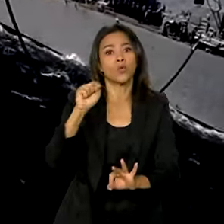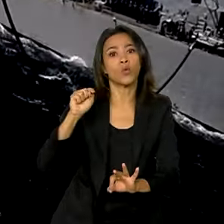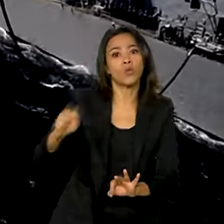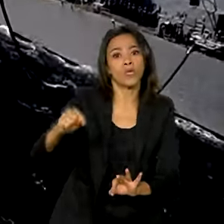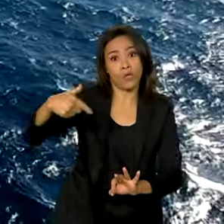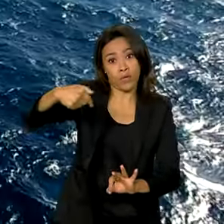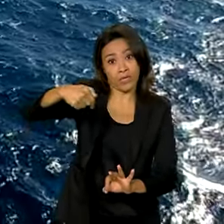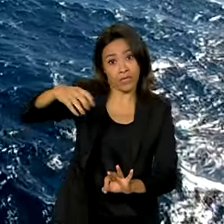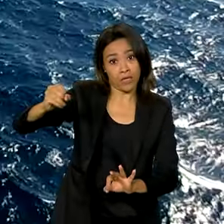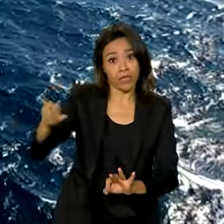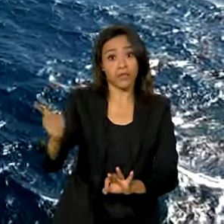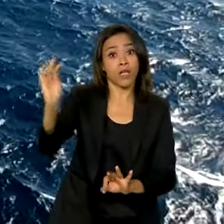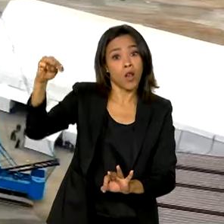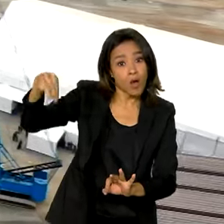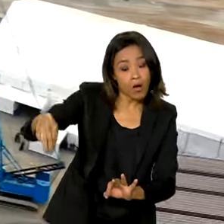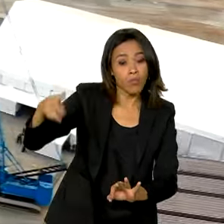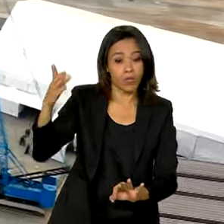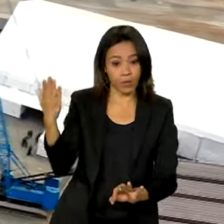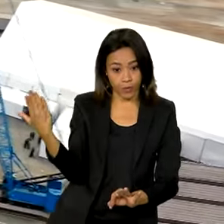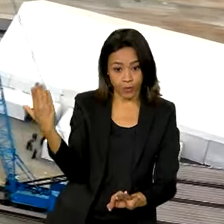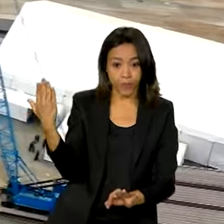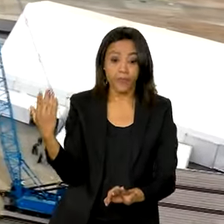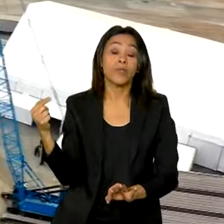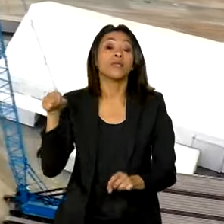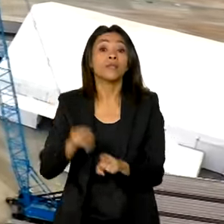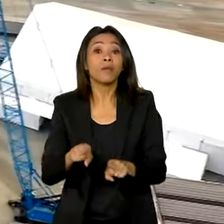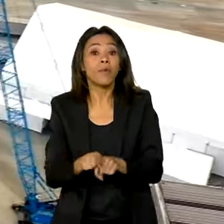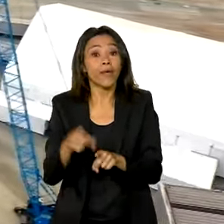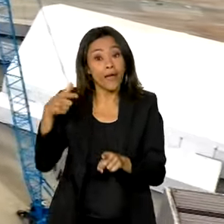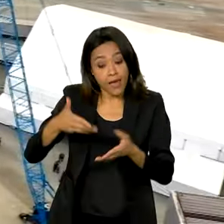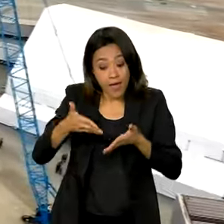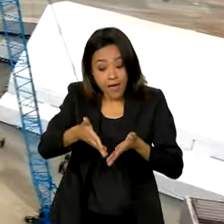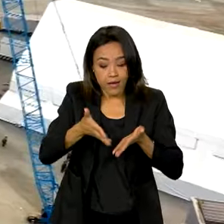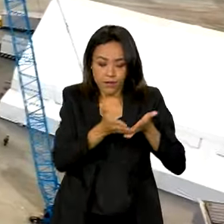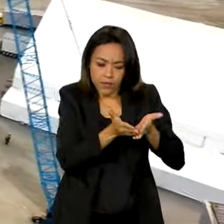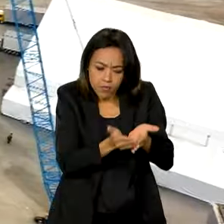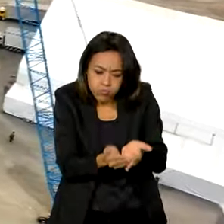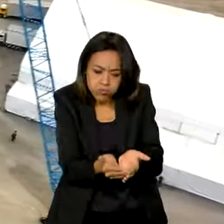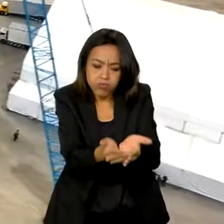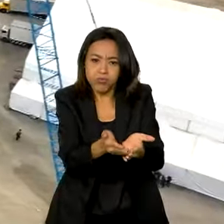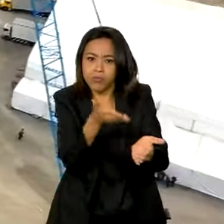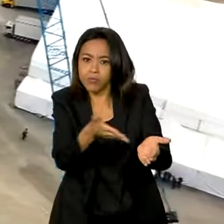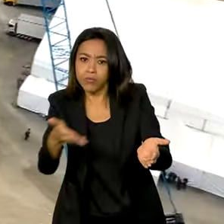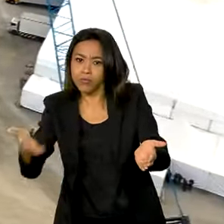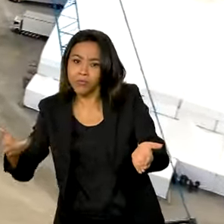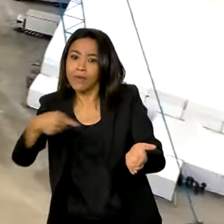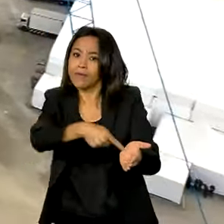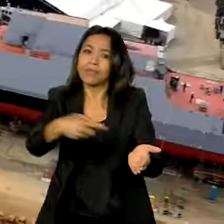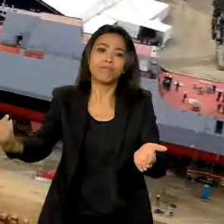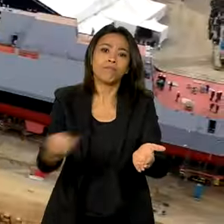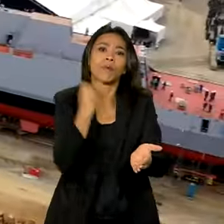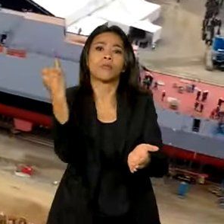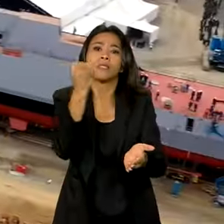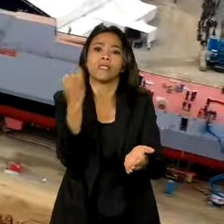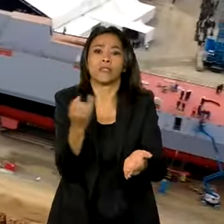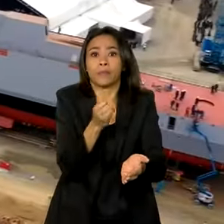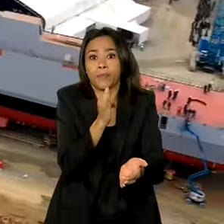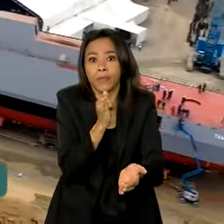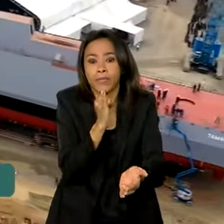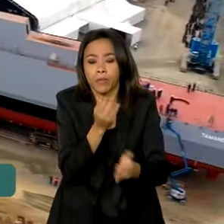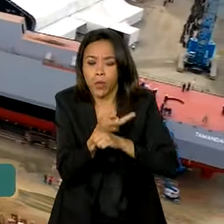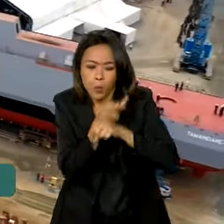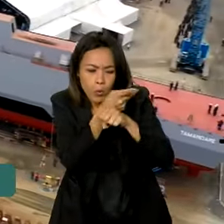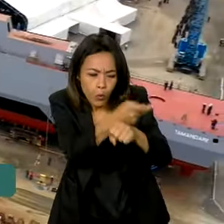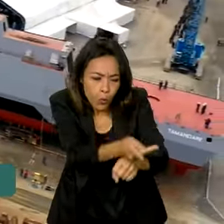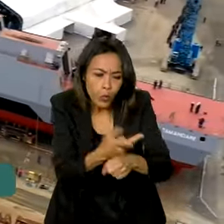5.700 quilômetros quadrados. Além disso, as embarcações vão ter um papel crucial em operações de busca